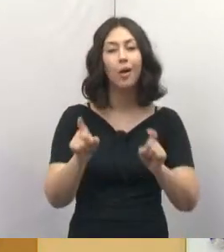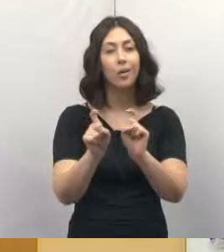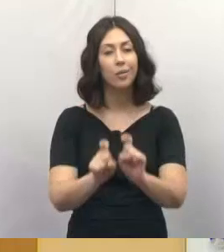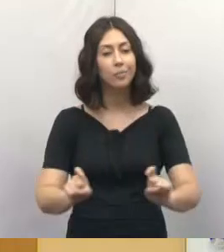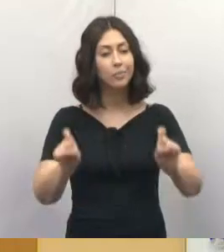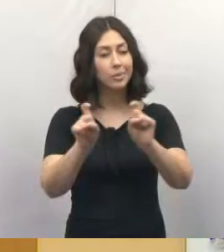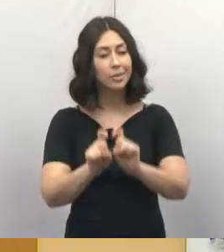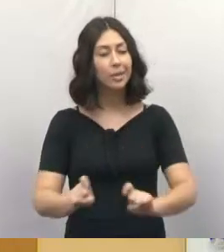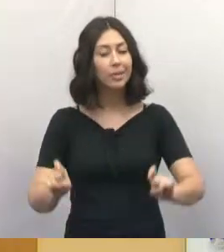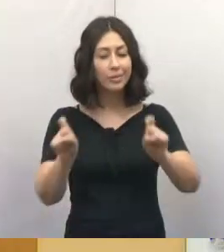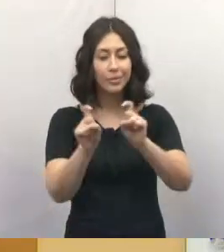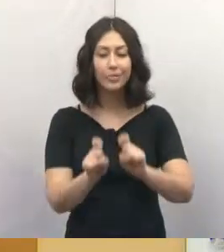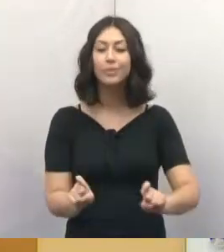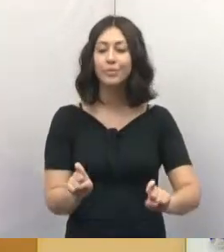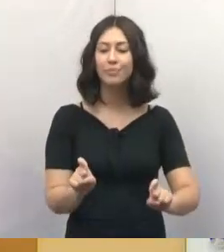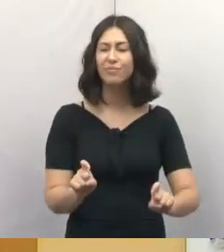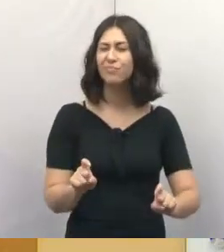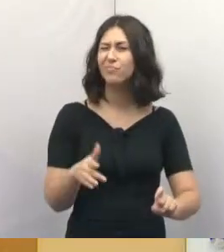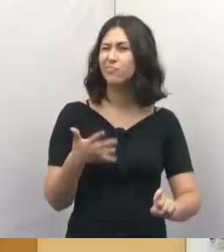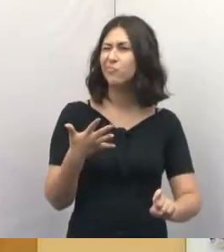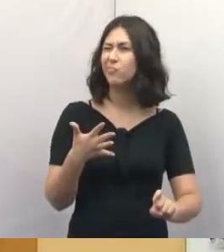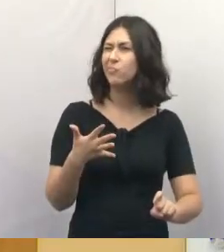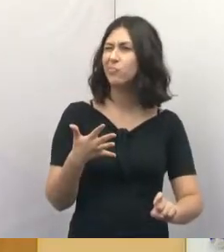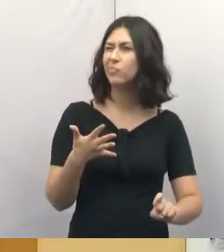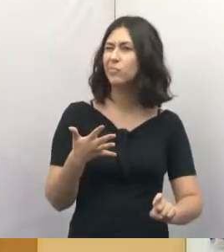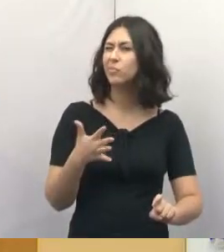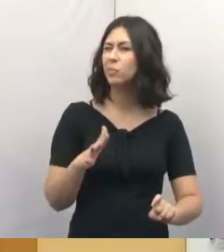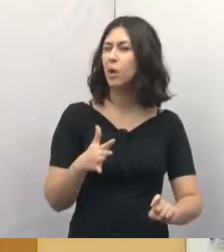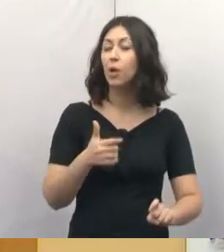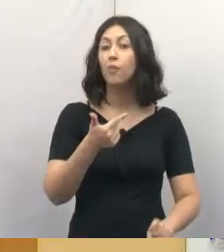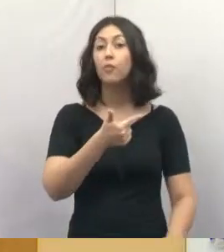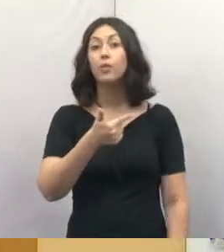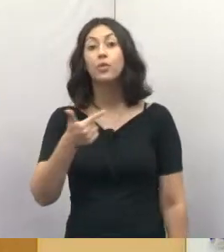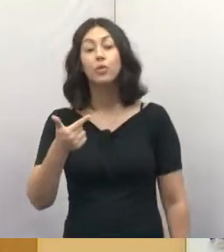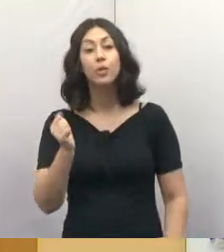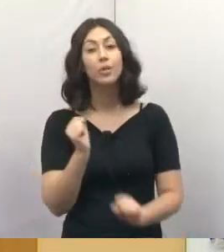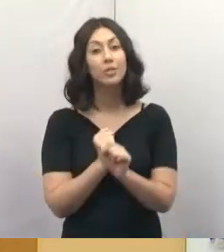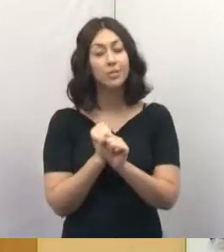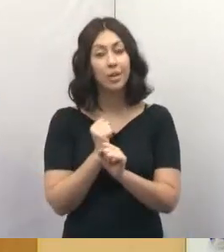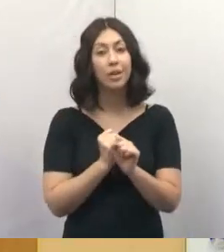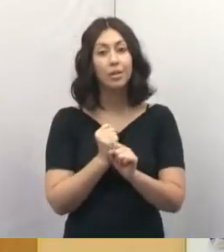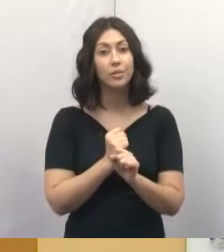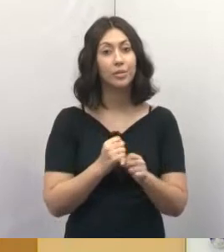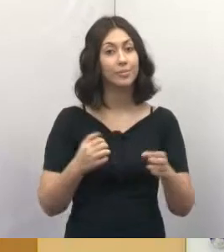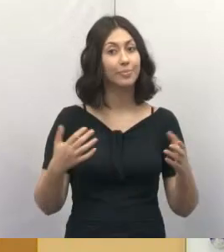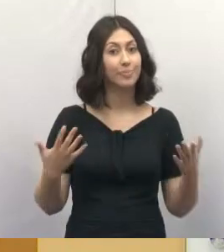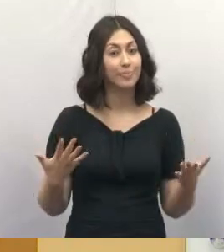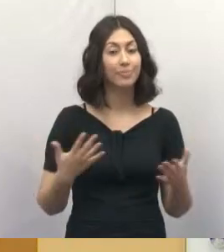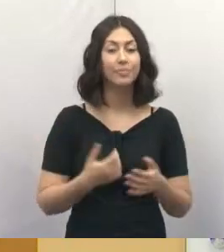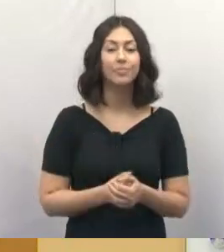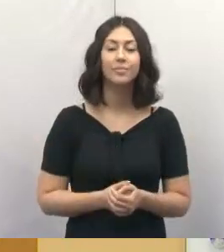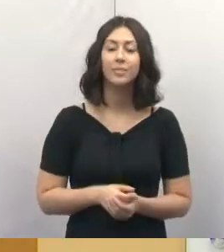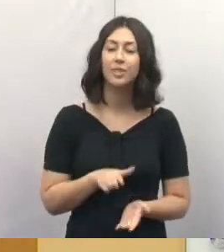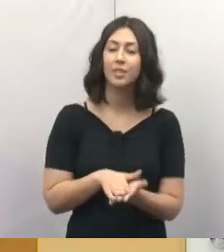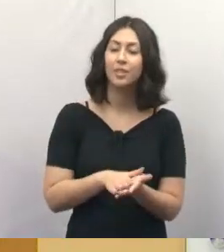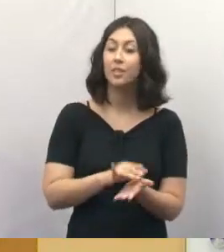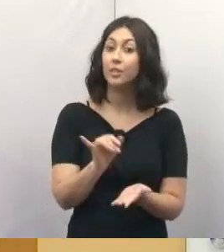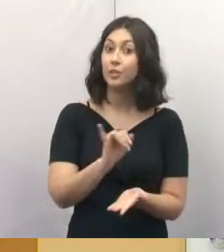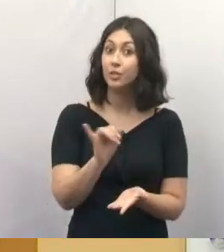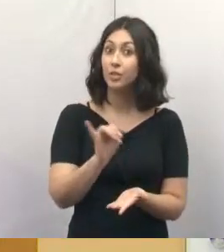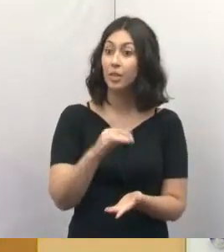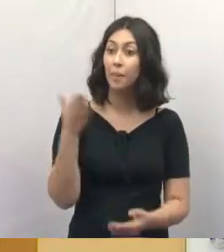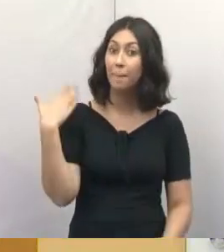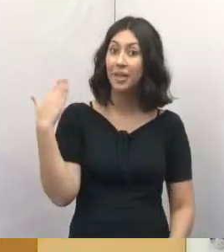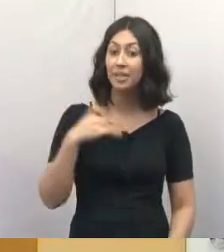não faz tanto tempo assim, ó. Em 2000 vai fazer 22 anos, e Jacareí, por incrível que pareça, o Atende Bem era